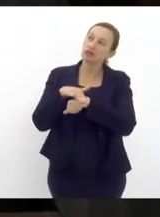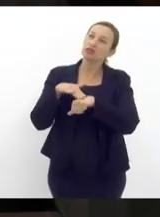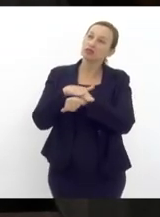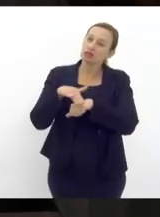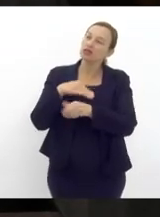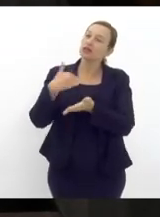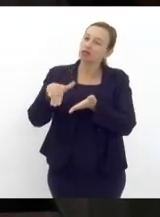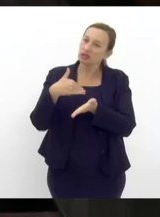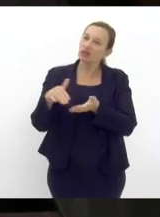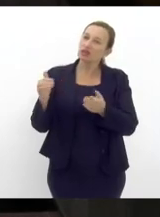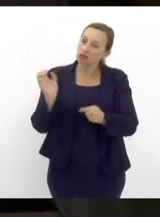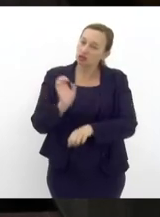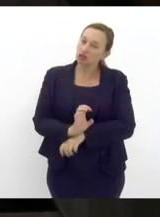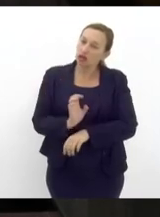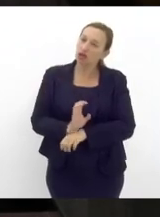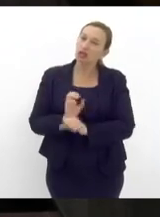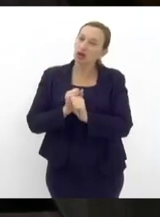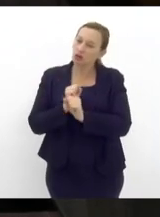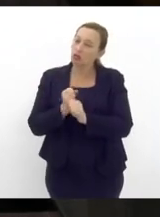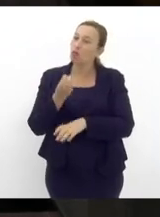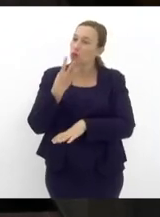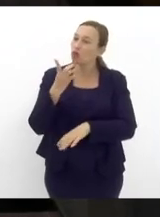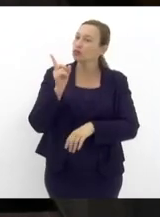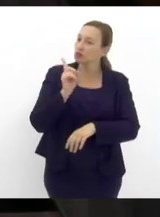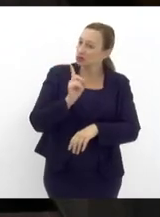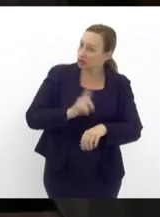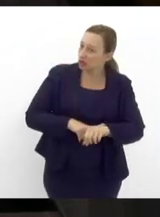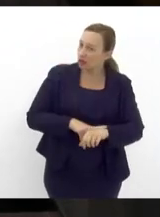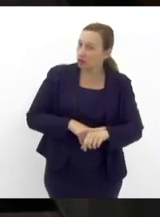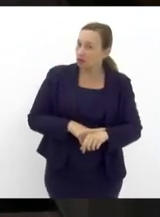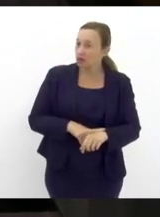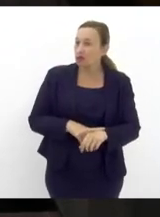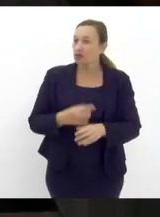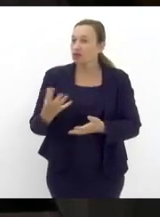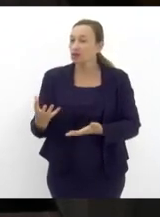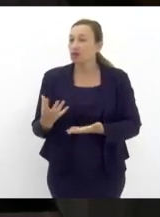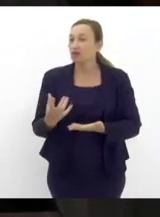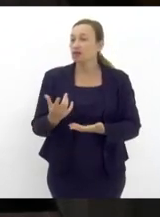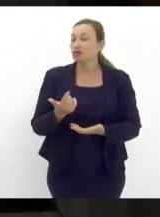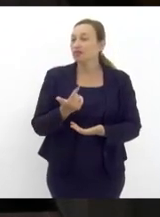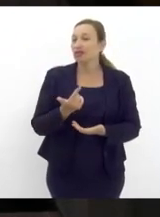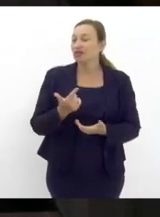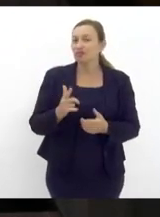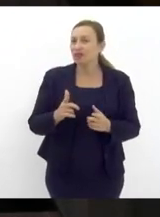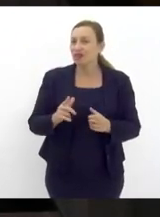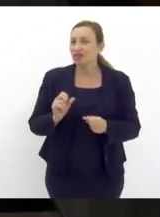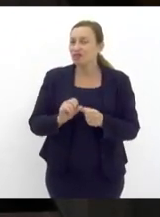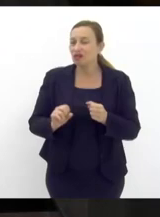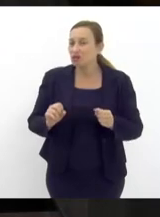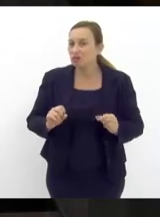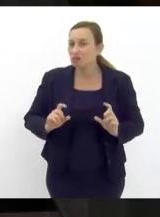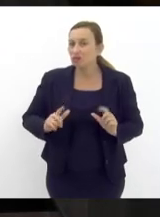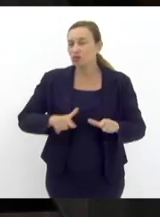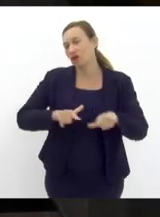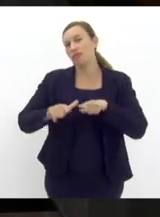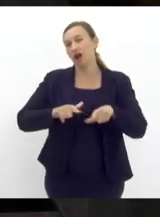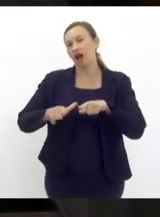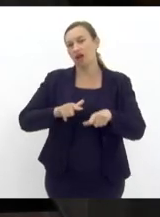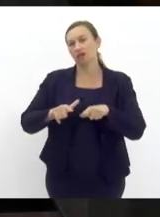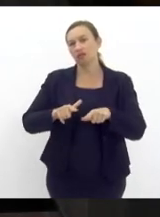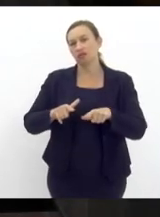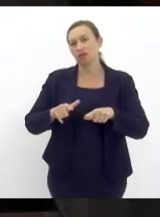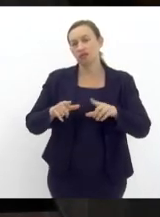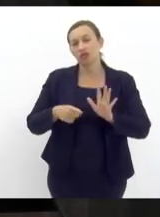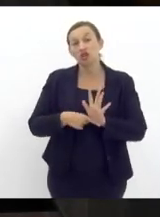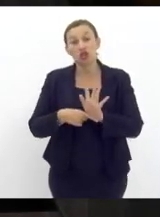e o secretário Dr Luizinho tem sido diligente tem recebido mas não tem tido nós não temos de deficiência não atendimento essas